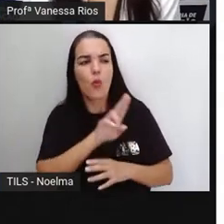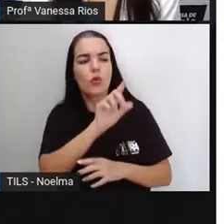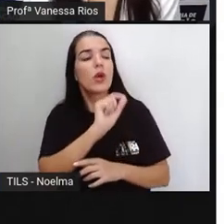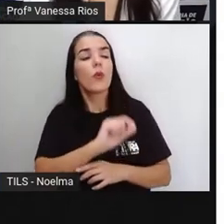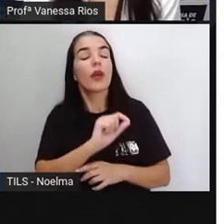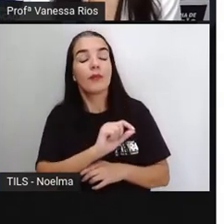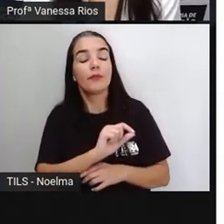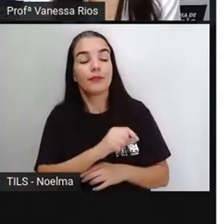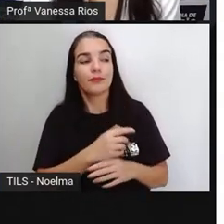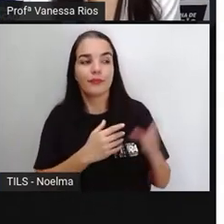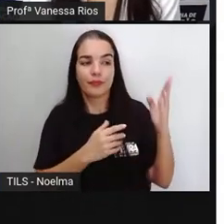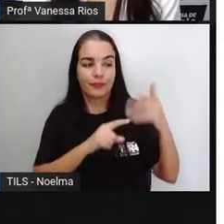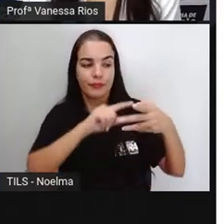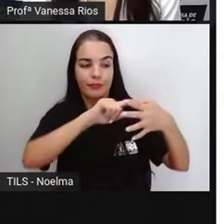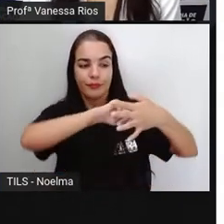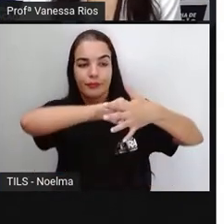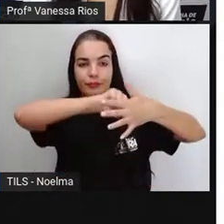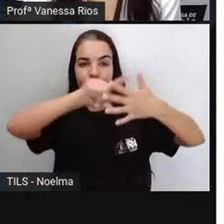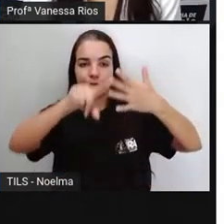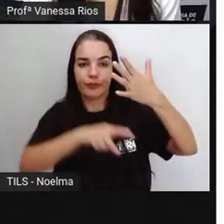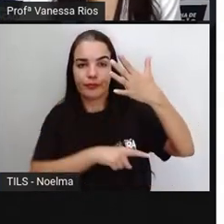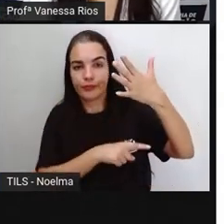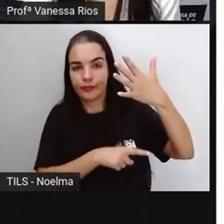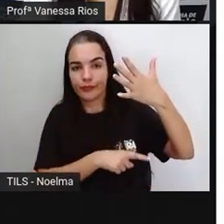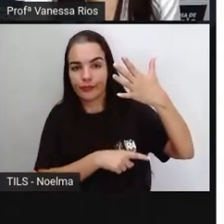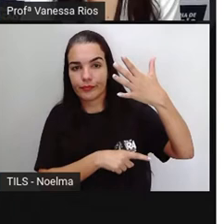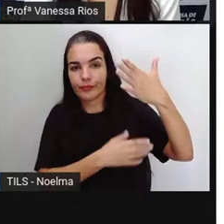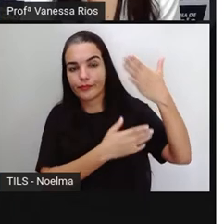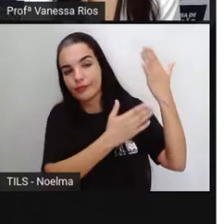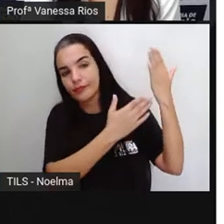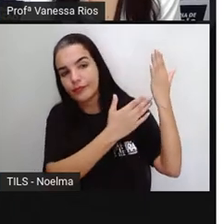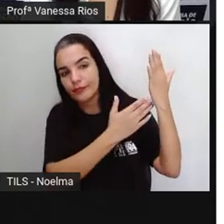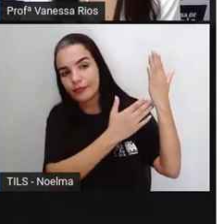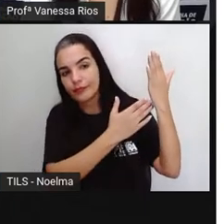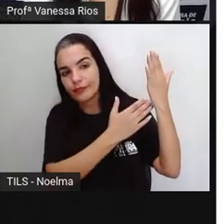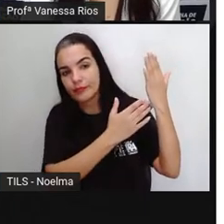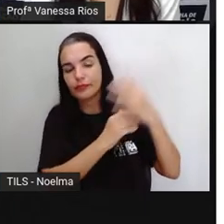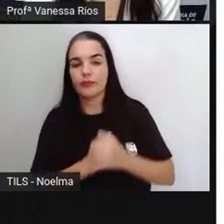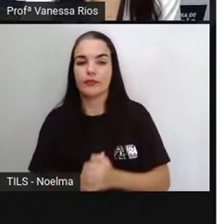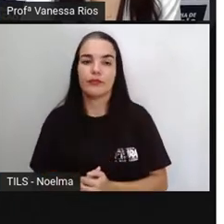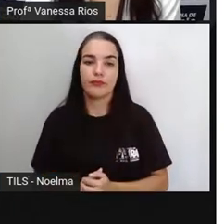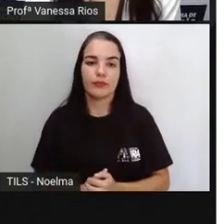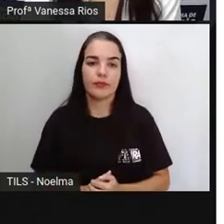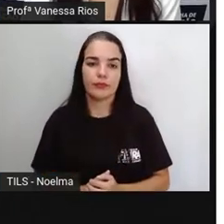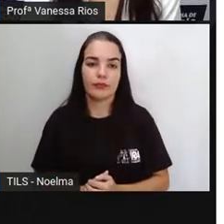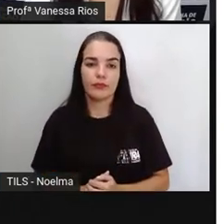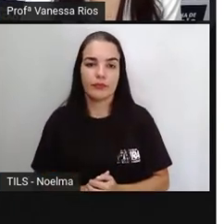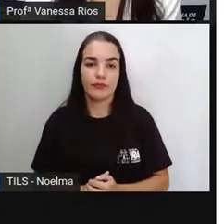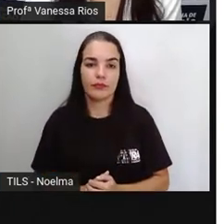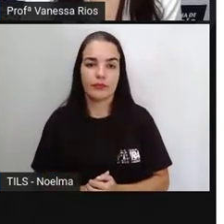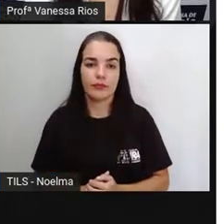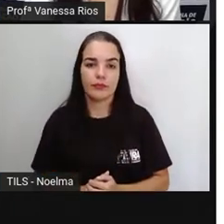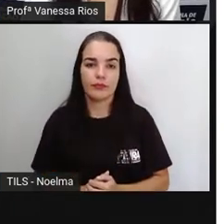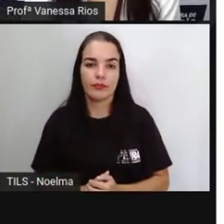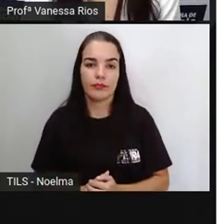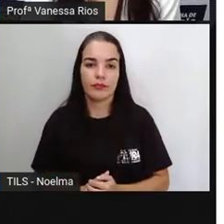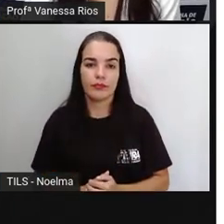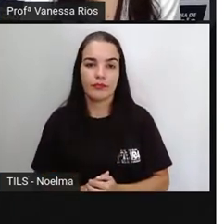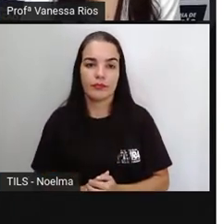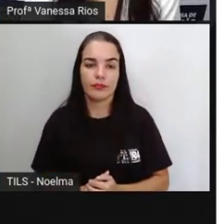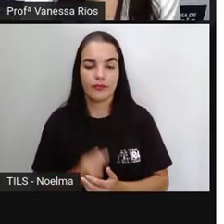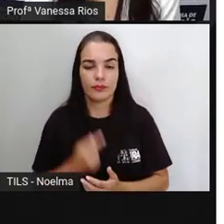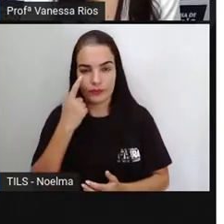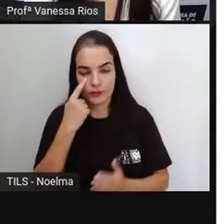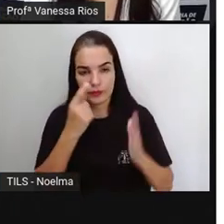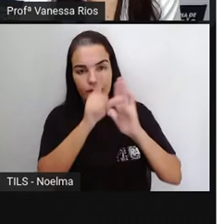destacam aí o cimento, tijolos, as telhas, pisos e